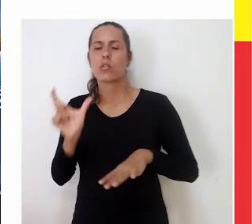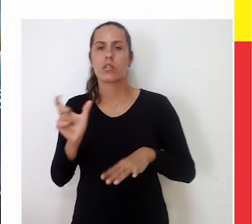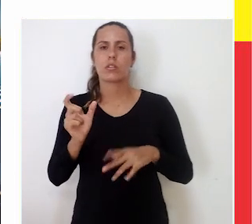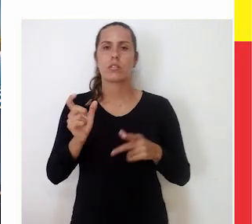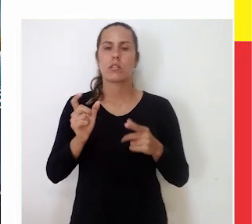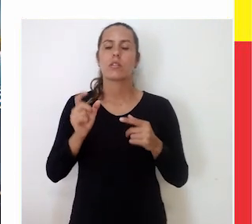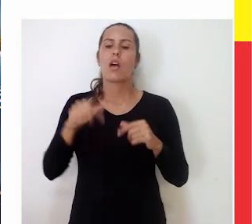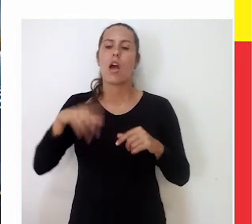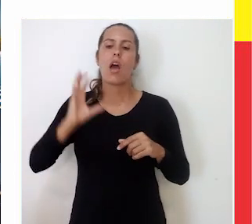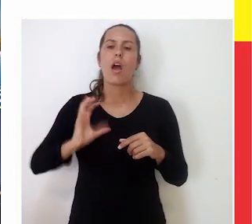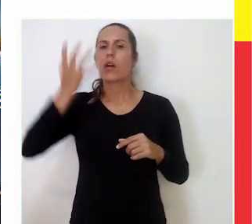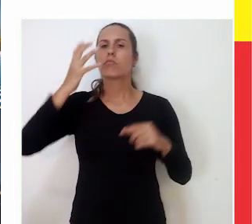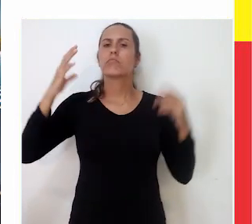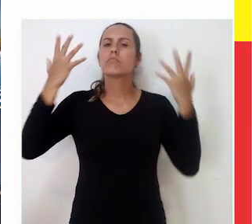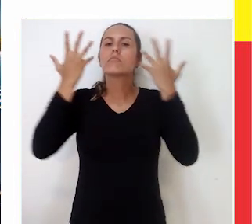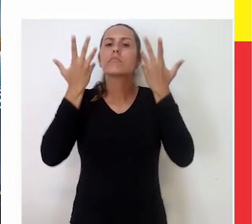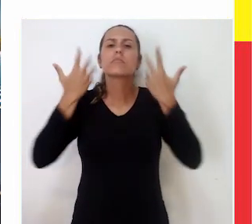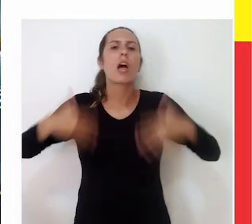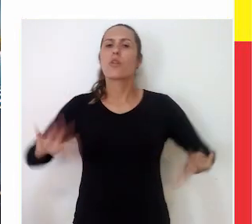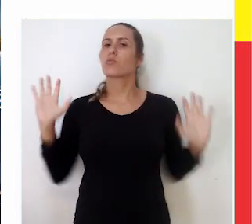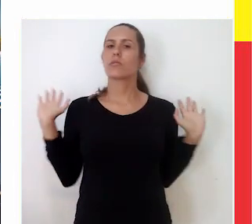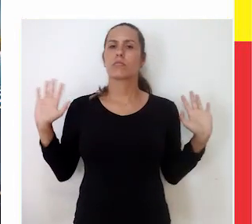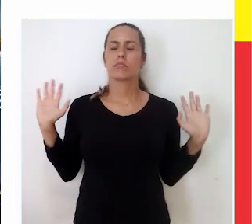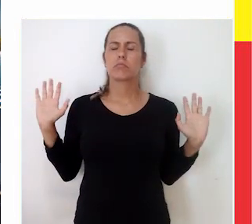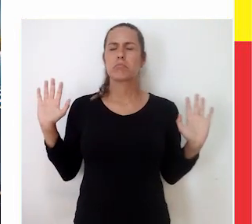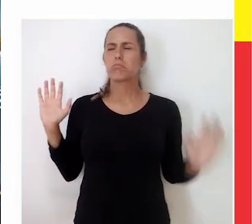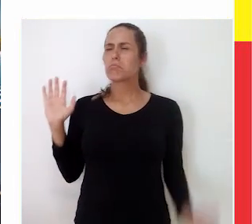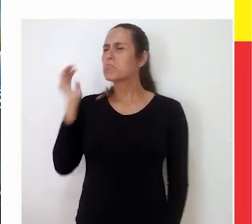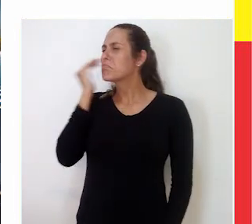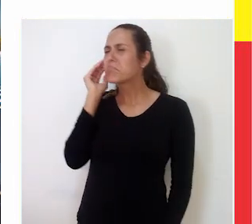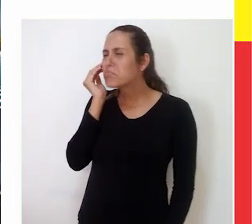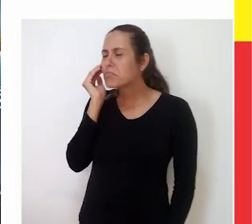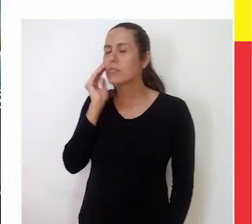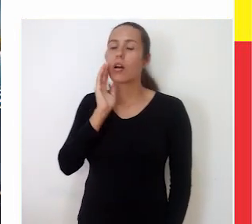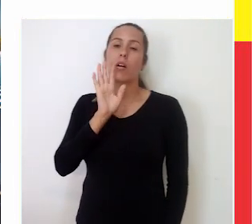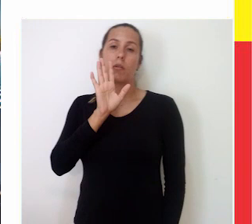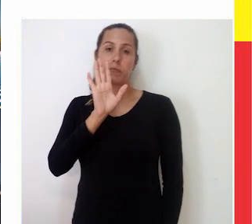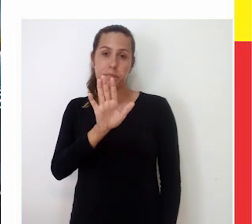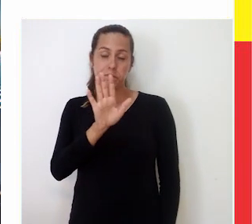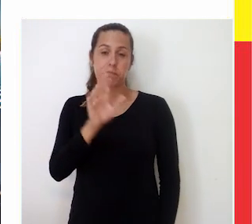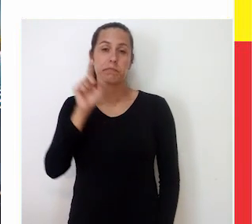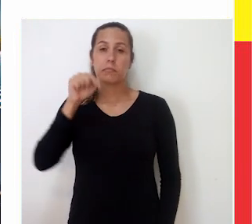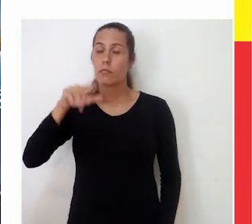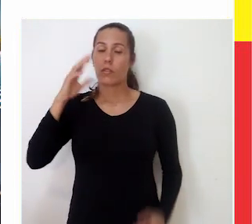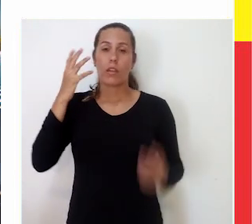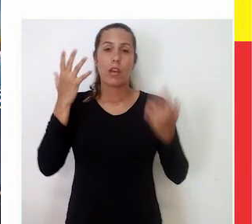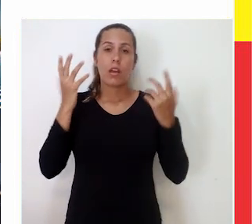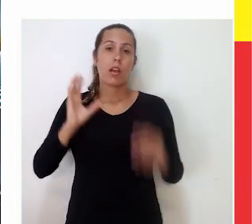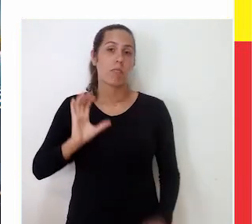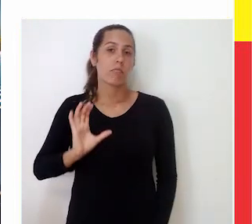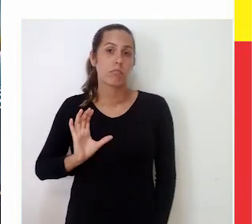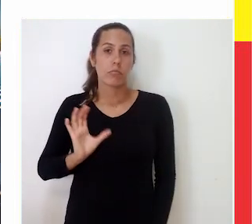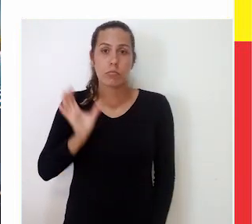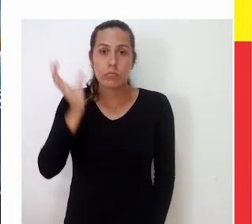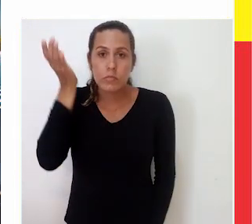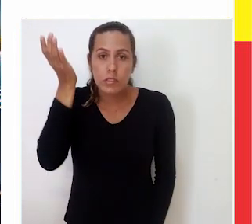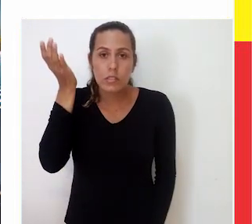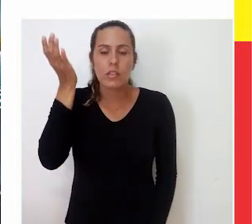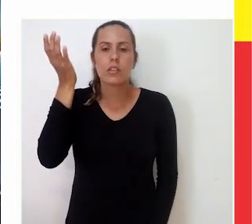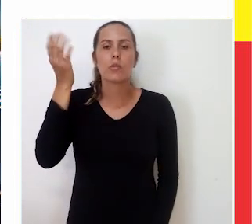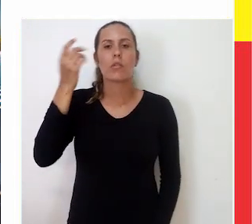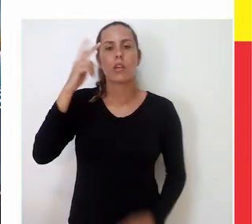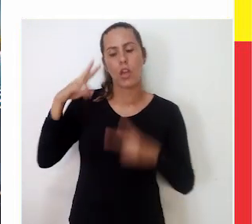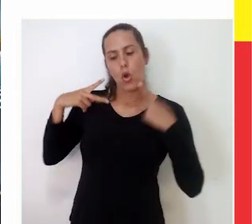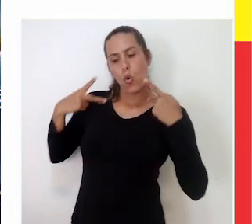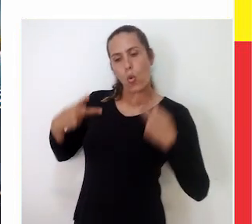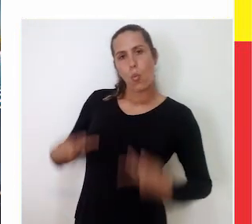acontecimentos não artificiais. Não entendi. São acontecimentos que não